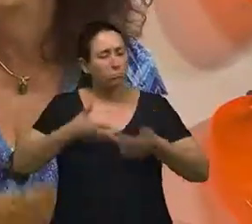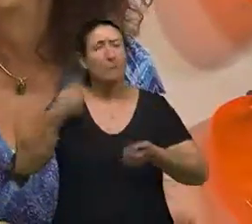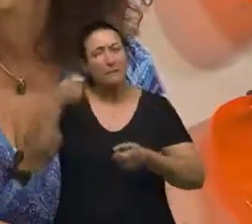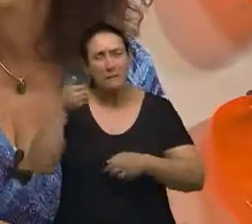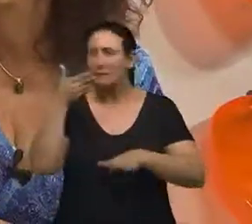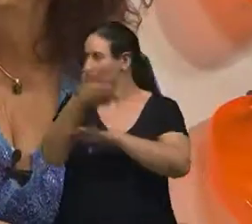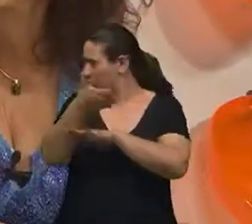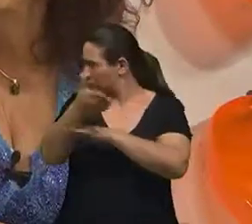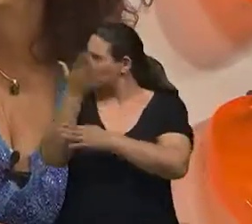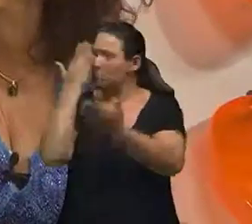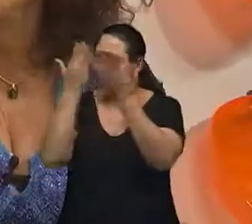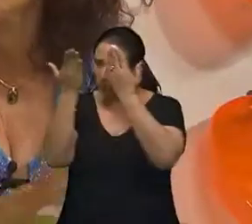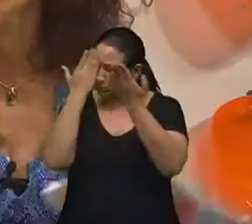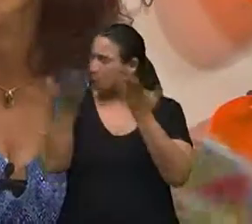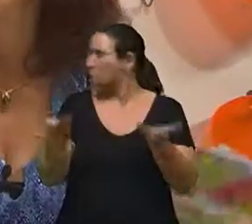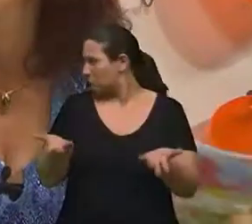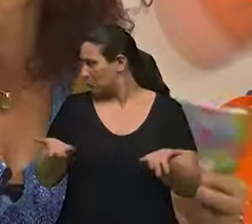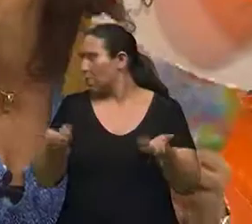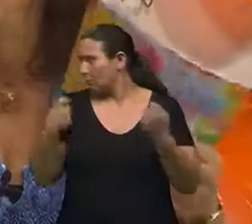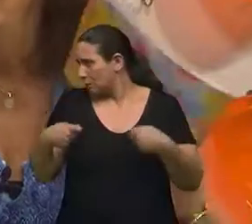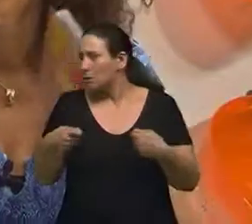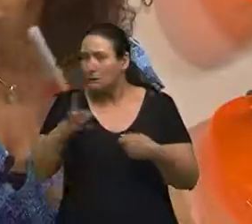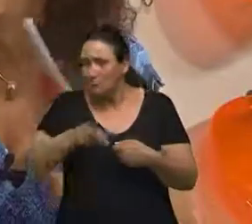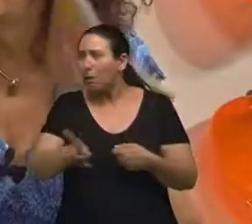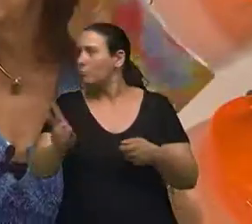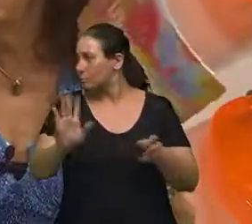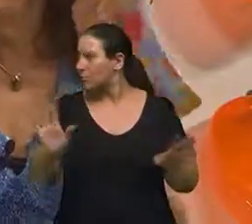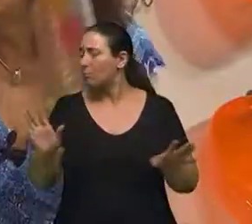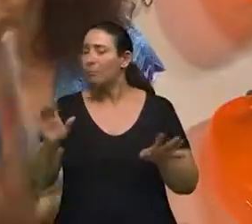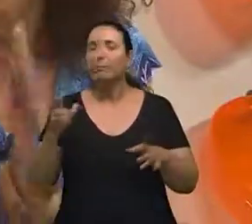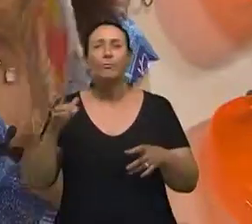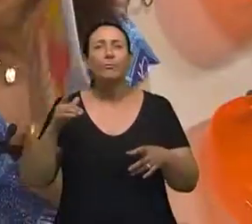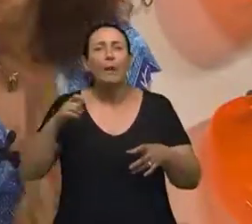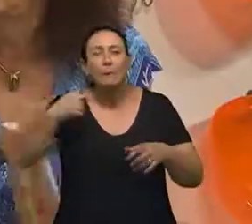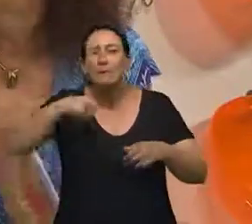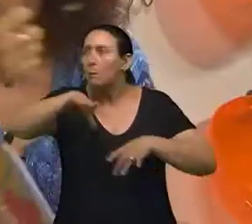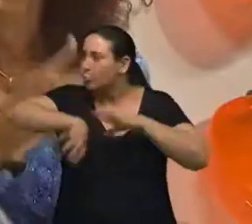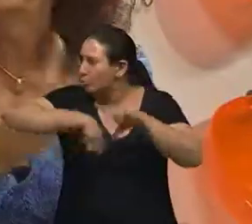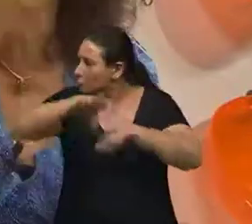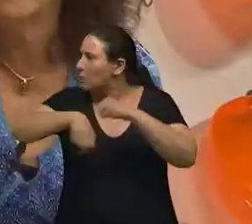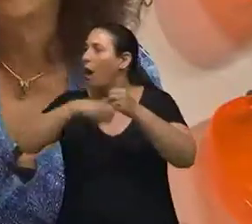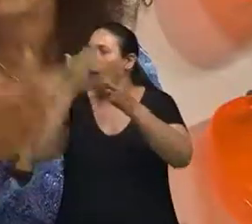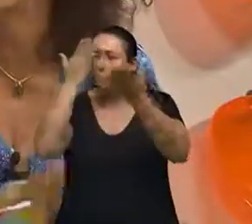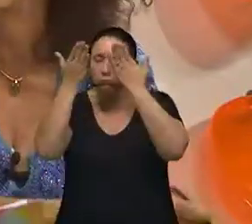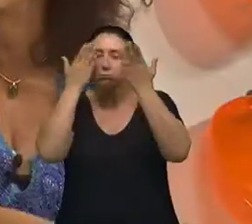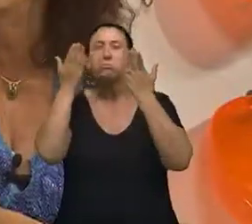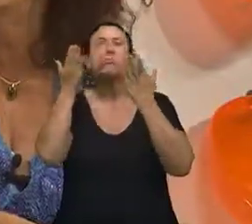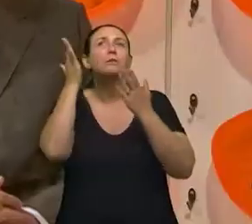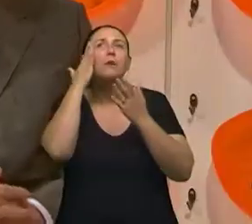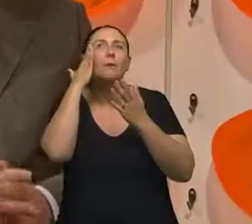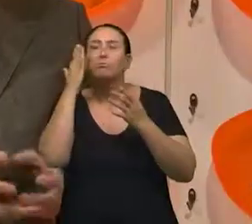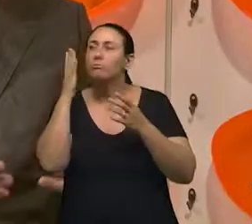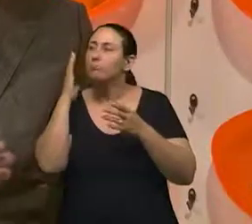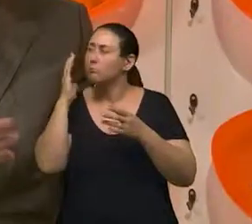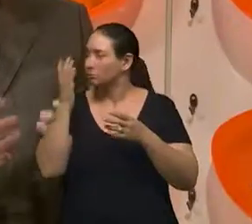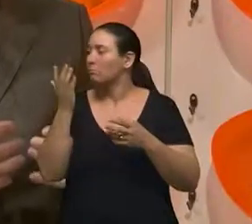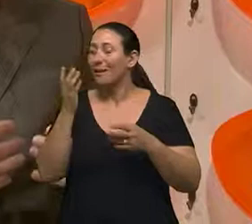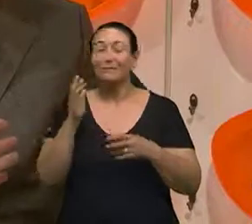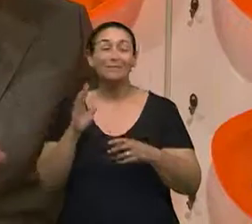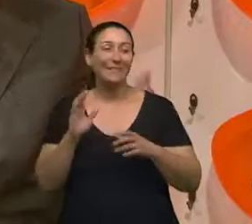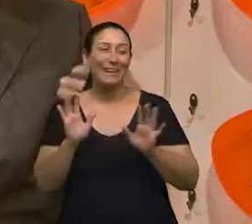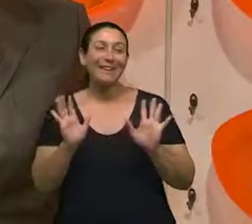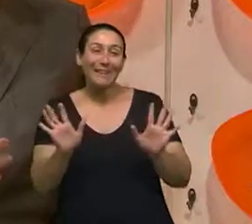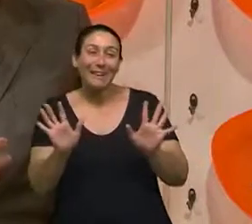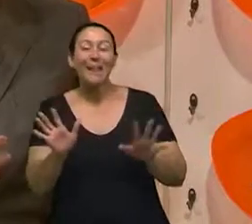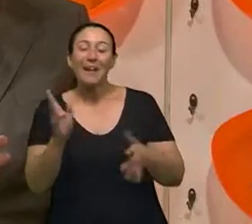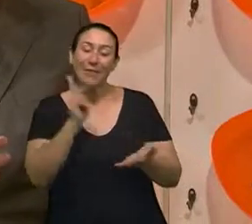uma vistoria, posso dizer isso, ir buscar um, claro, oftalmo para fazer uma revisão? Sem puxar a brasa para minha